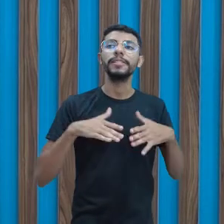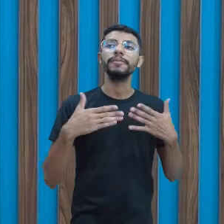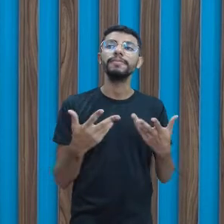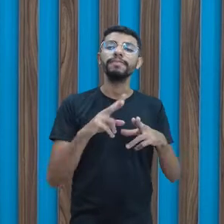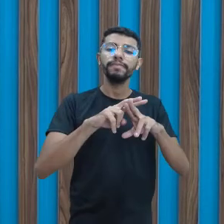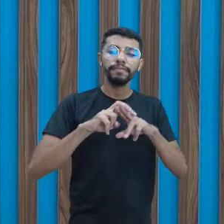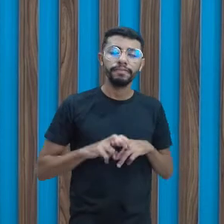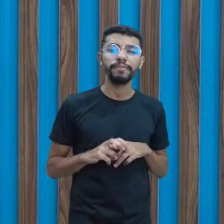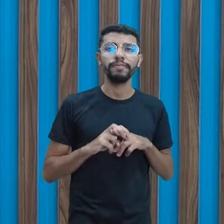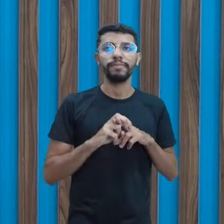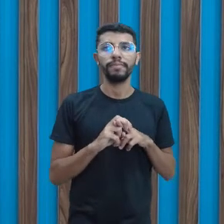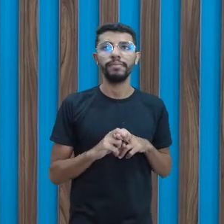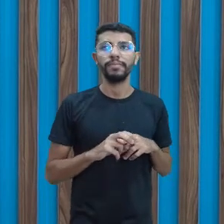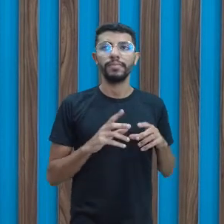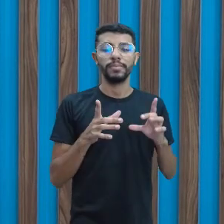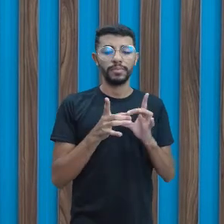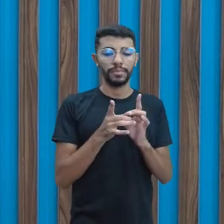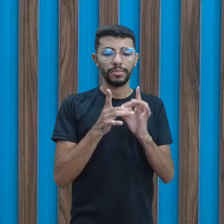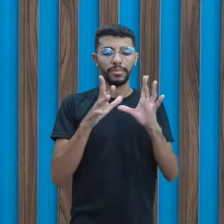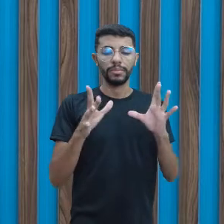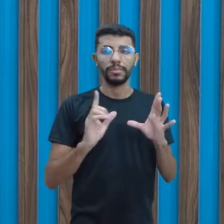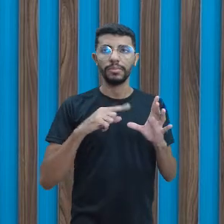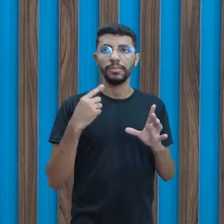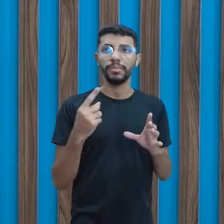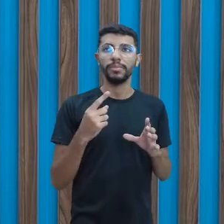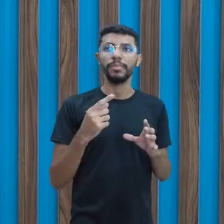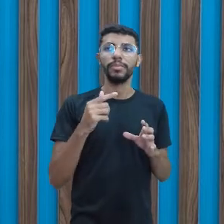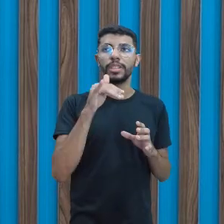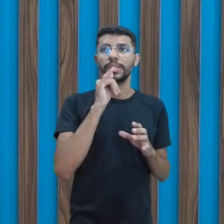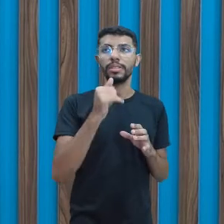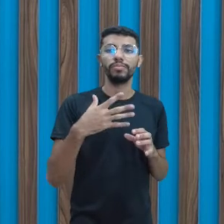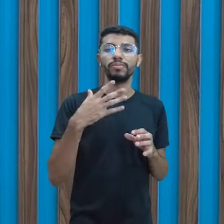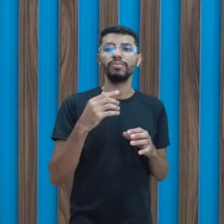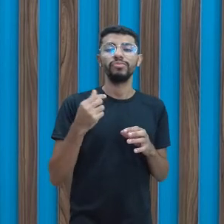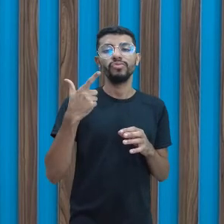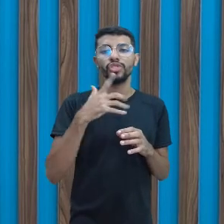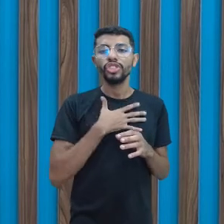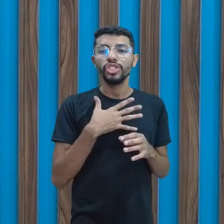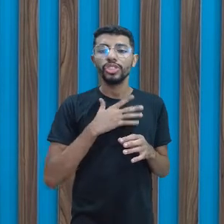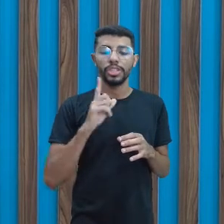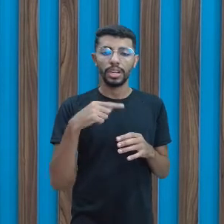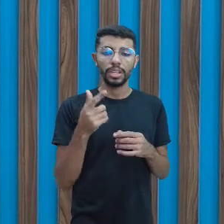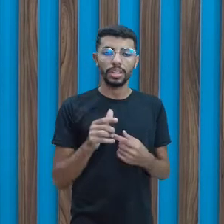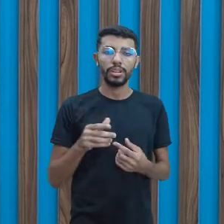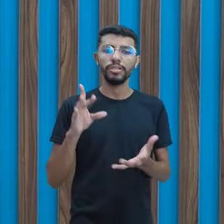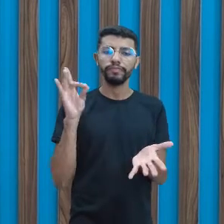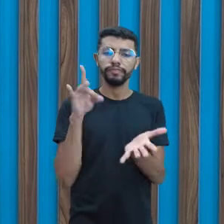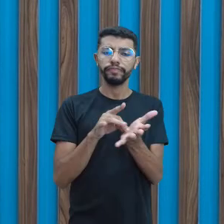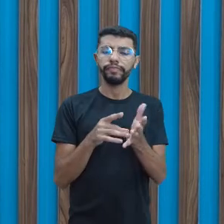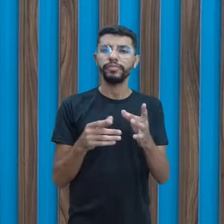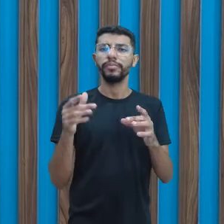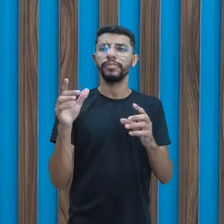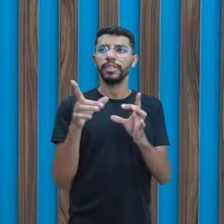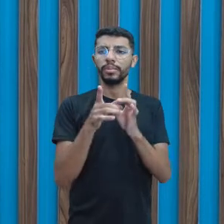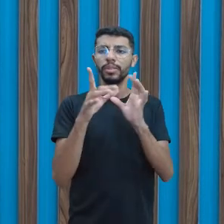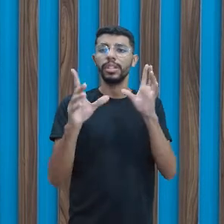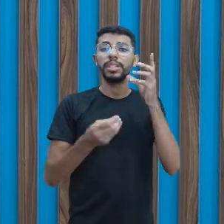a democracia, uma das formas da gente exercer a nossa democracia é pelo